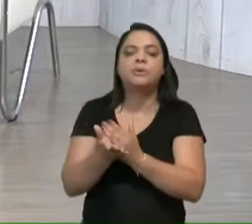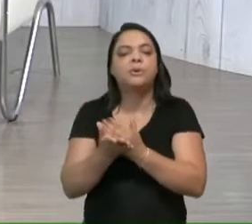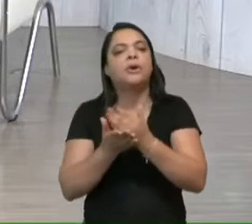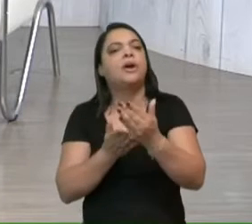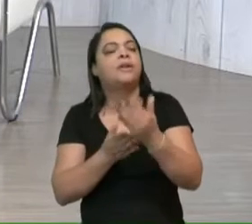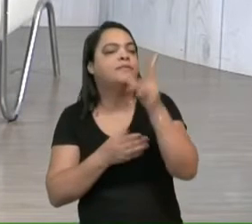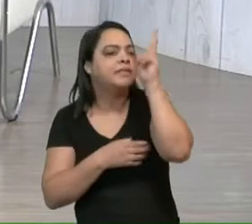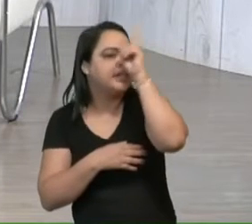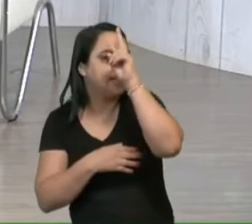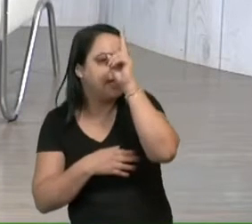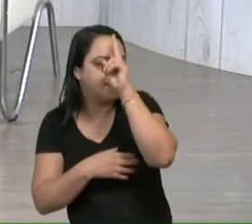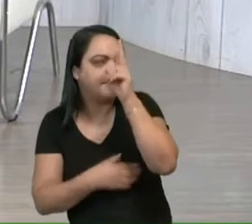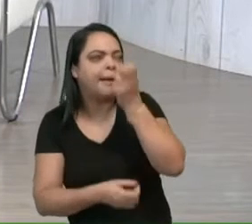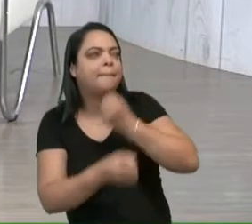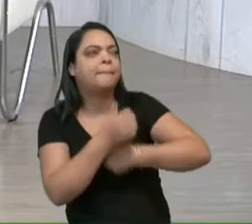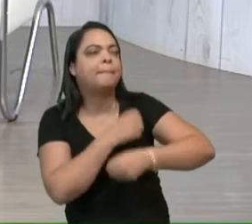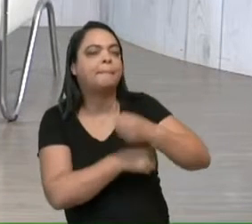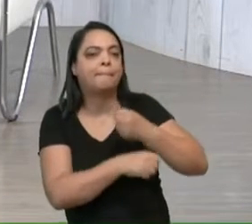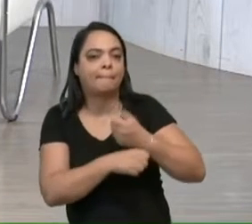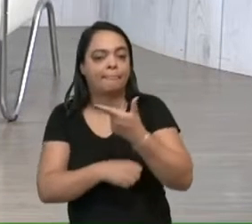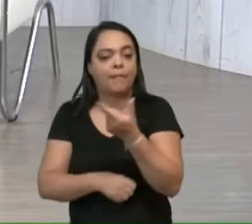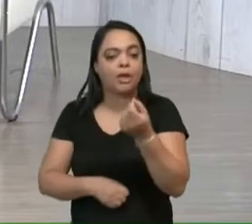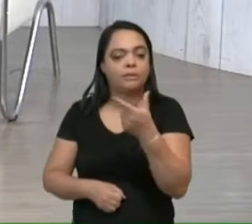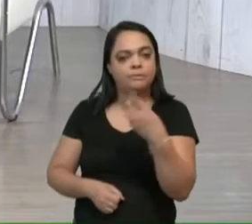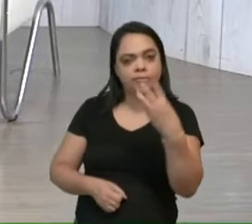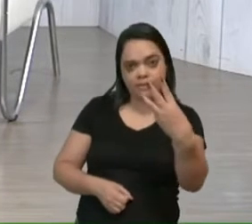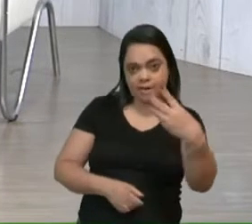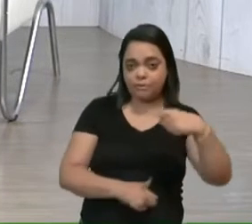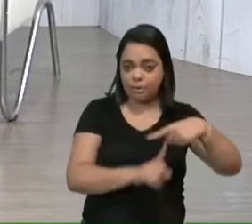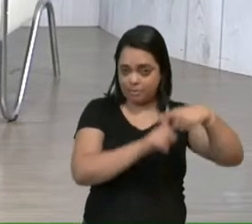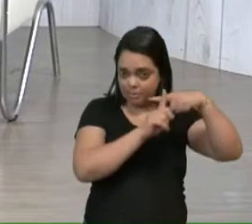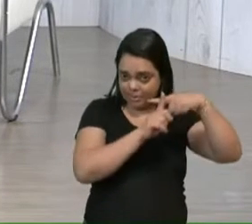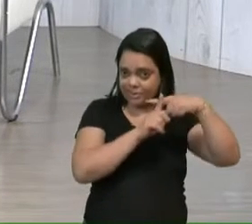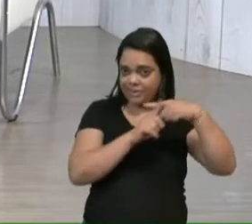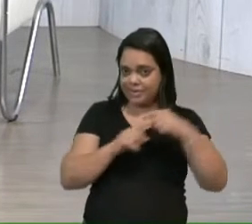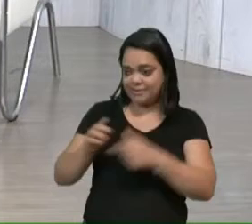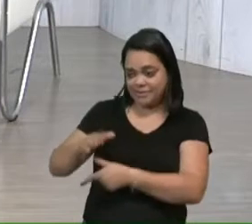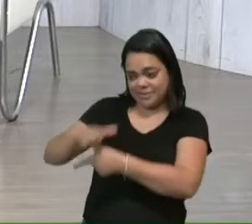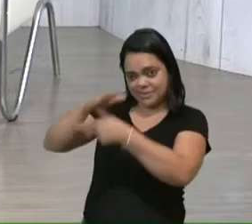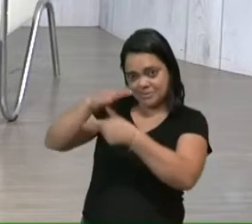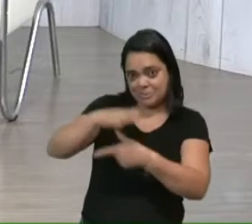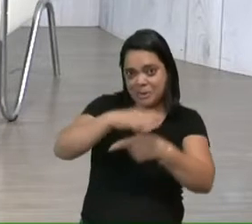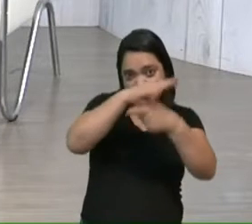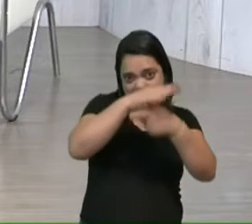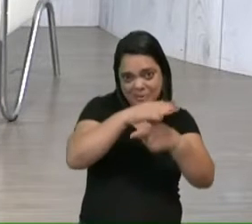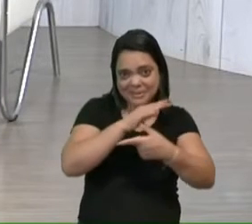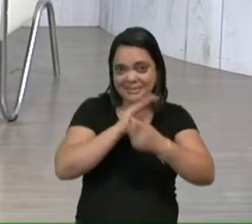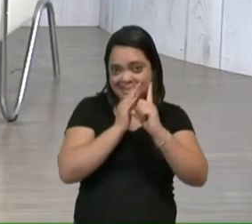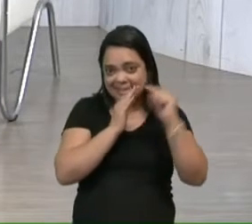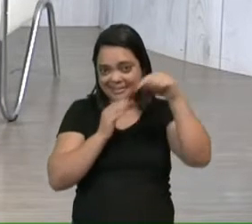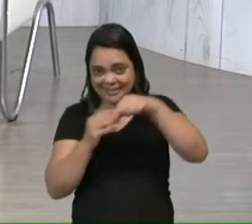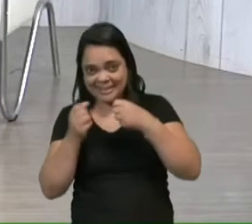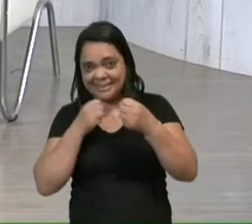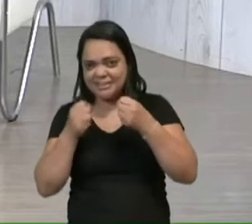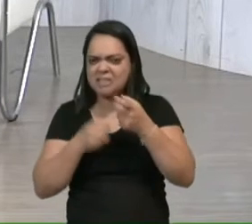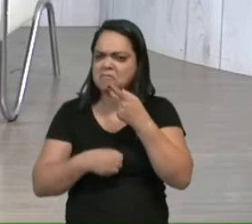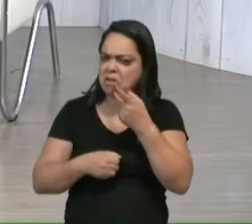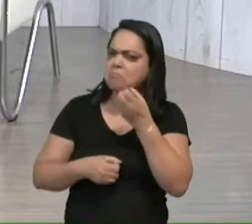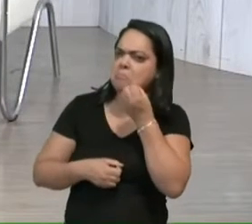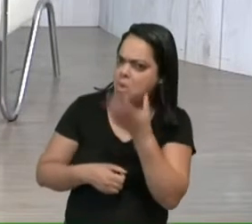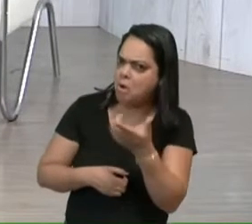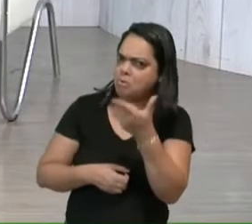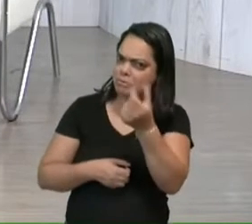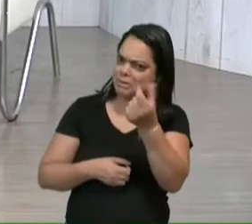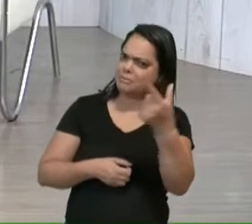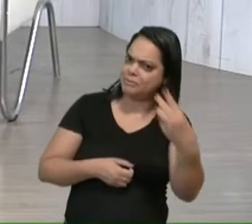voltar um pouquinho 2023 foi um ano positivo os outros pró-reitores que tiveram aqui Falaram bem desse ano de 2023